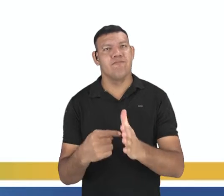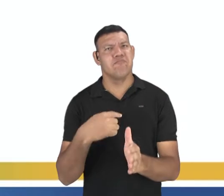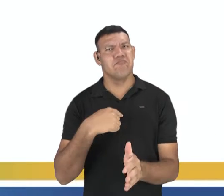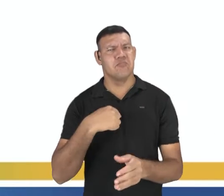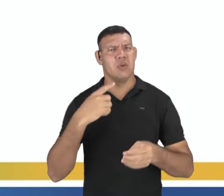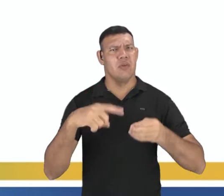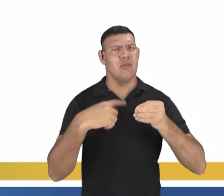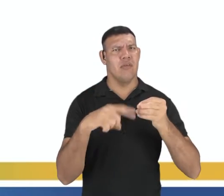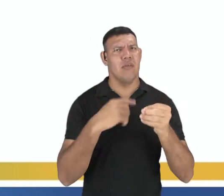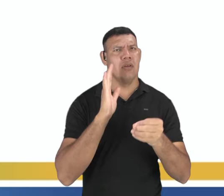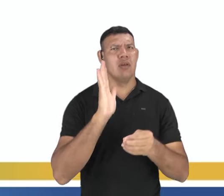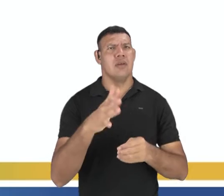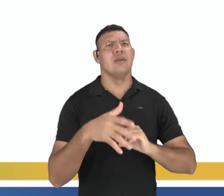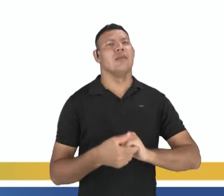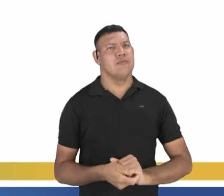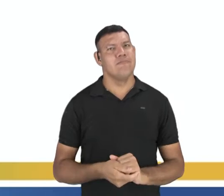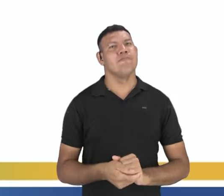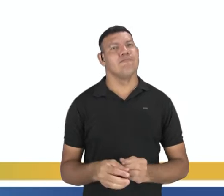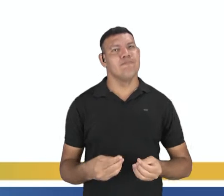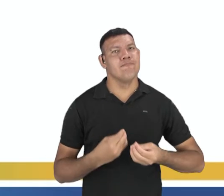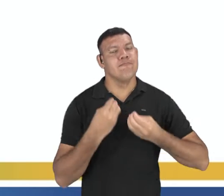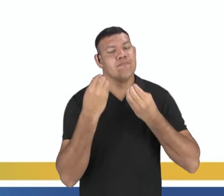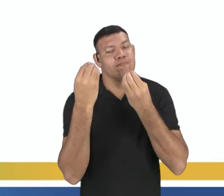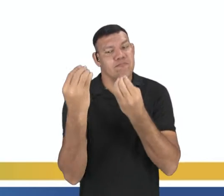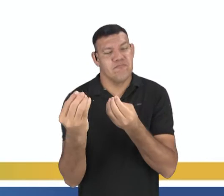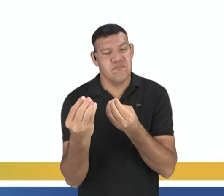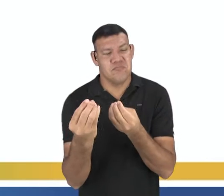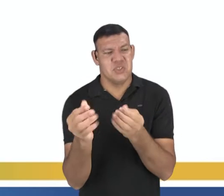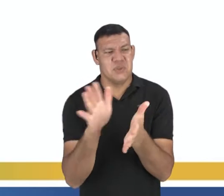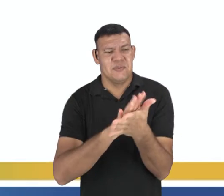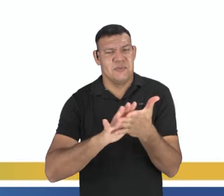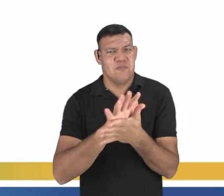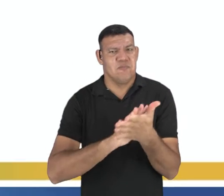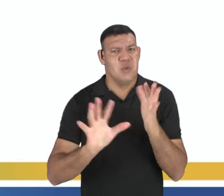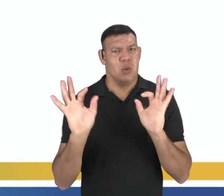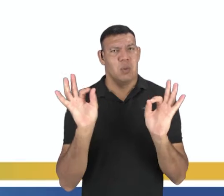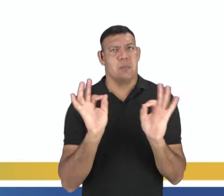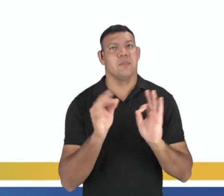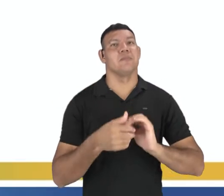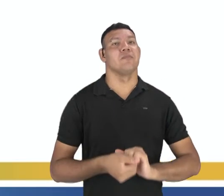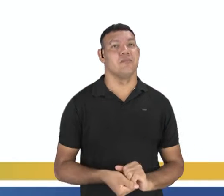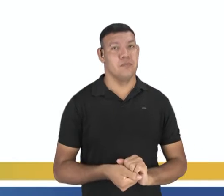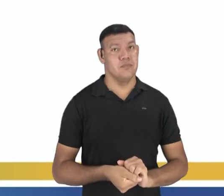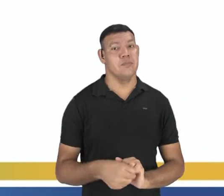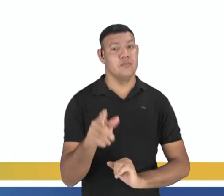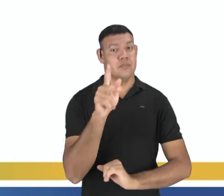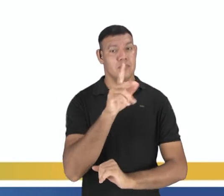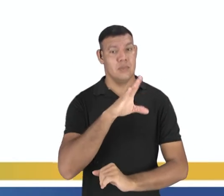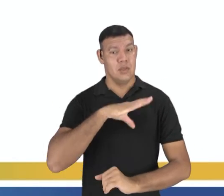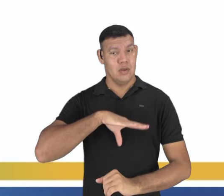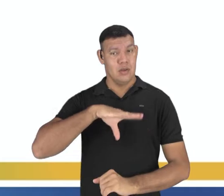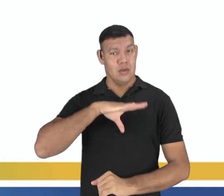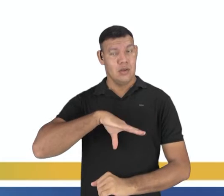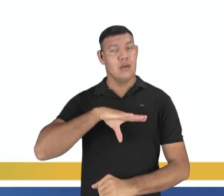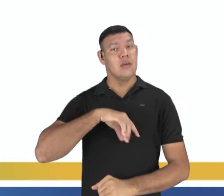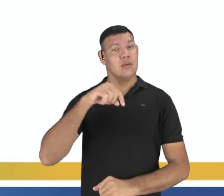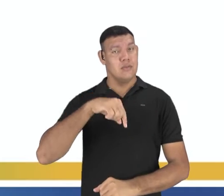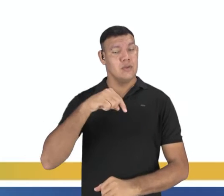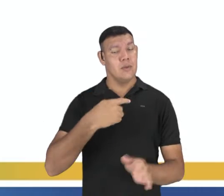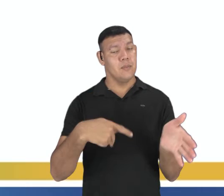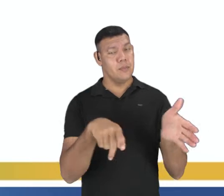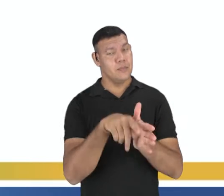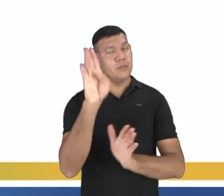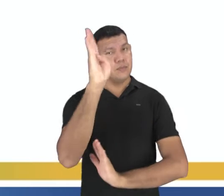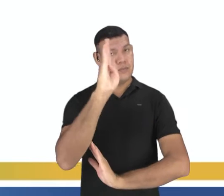por mim tanto quanto antes dava. Lembrando que aí nós temos o português da nossa língua